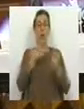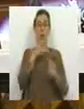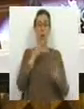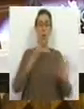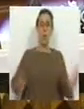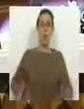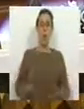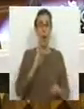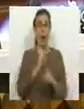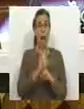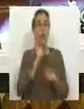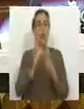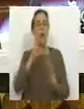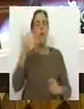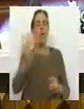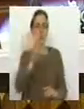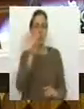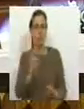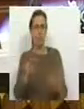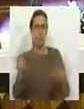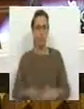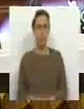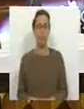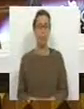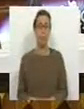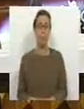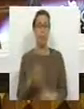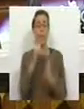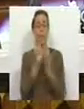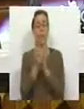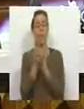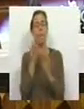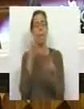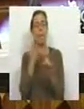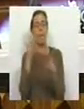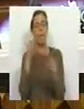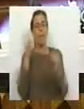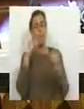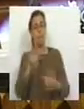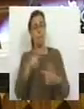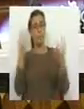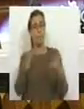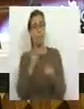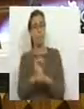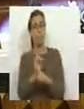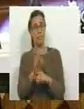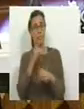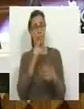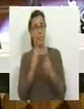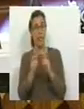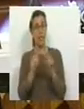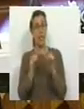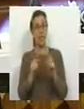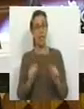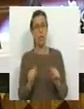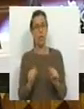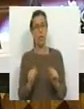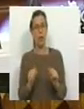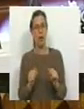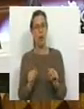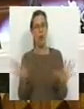nessa entrevista em relação ao futuro. Uma medida concreta que foi anunciada nessa entrevista